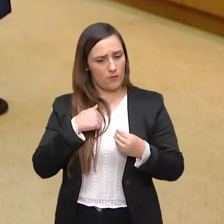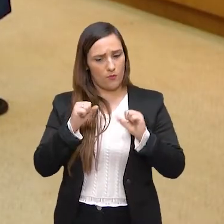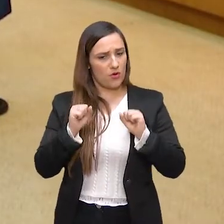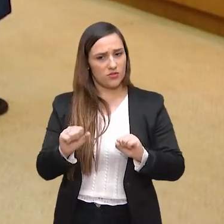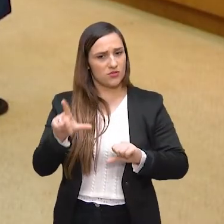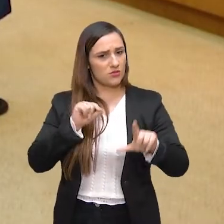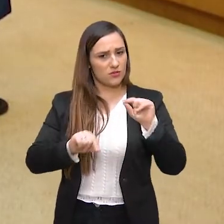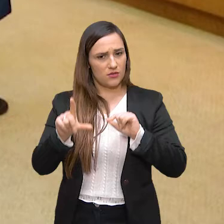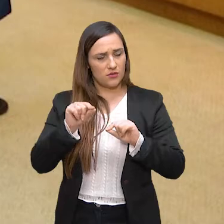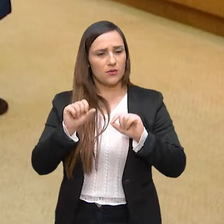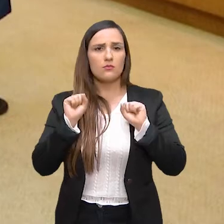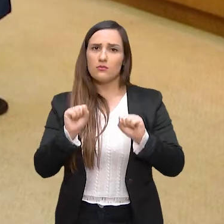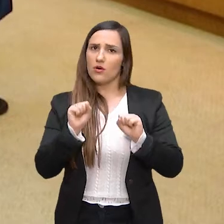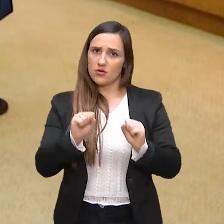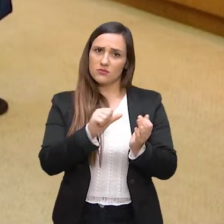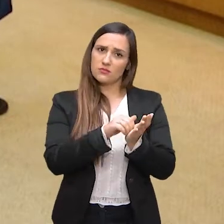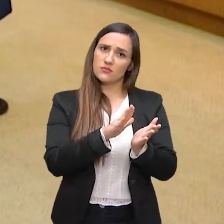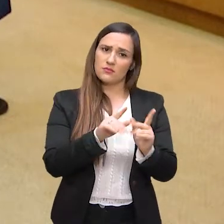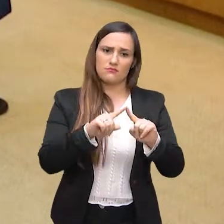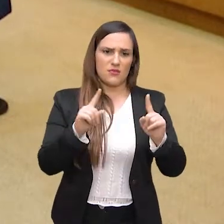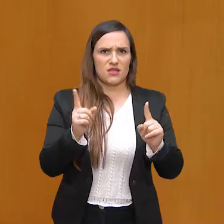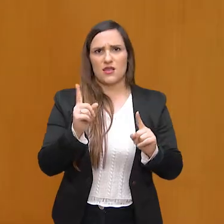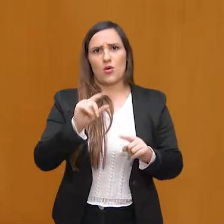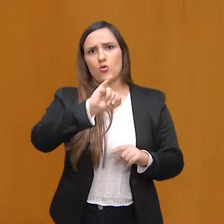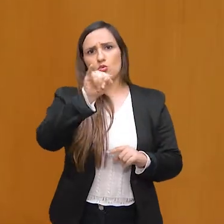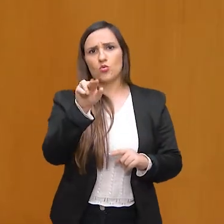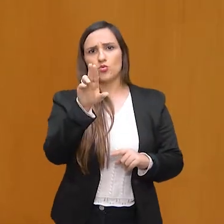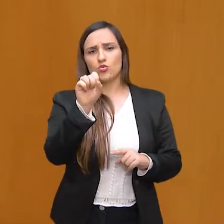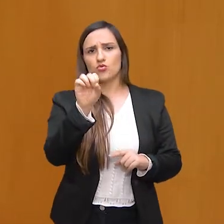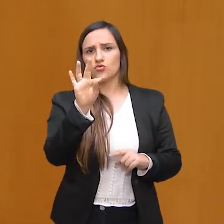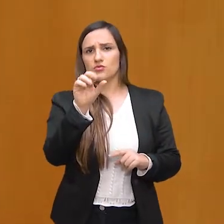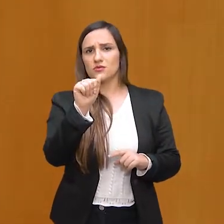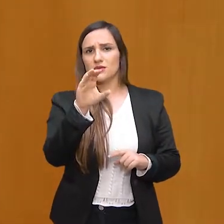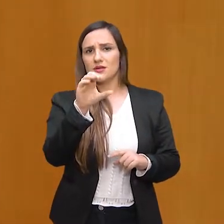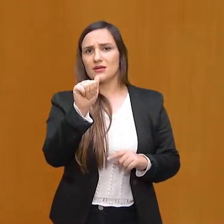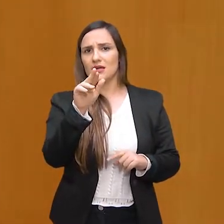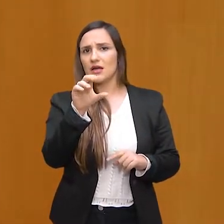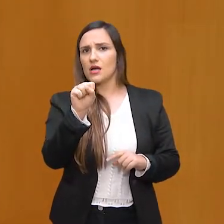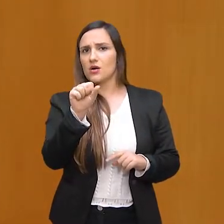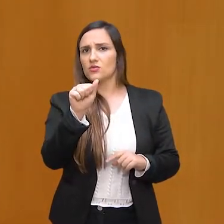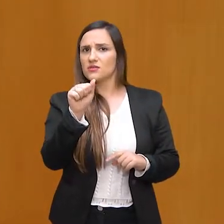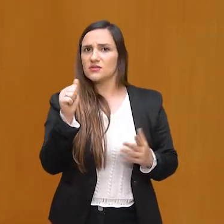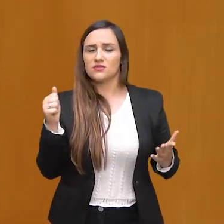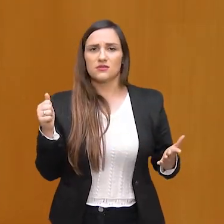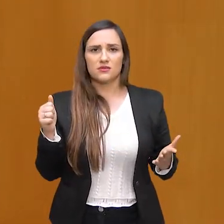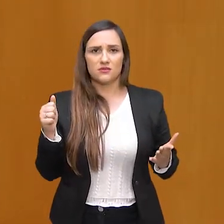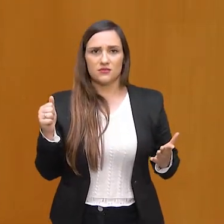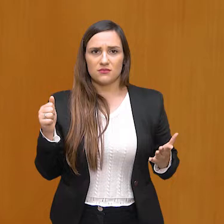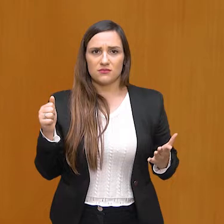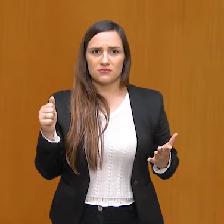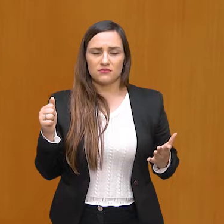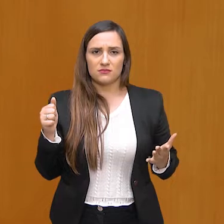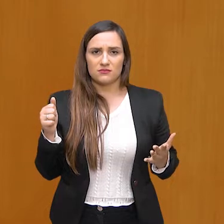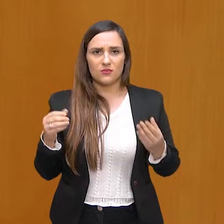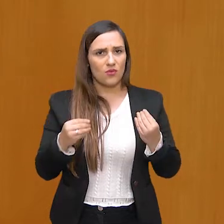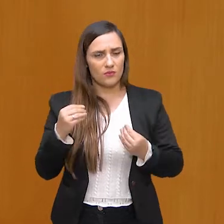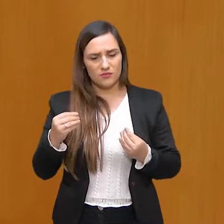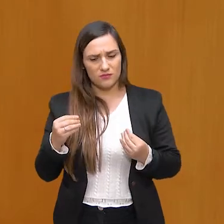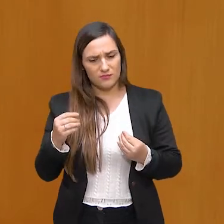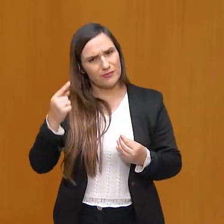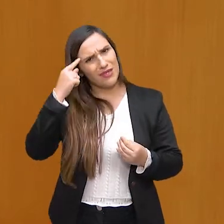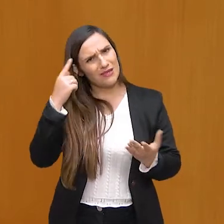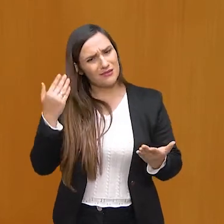a pessoa fosse demitida, mas sem justa causa, né? Eu posso dizer quem fica na minha empresa e quem não fica, mas se você pensar no serviço